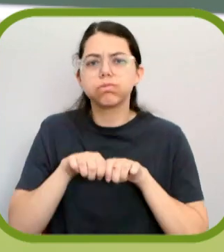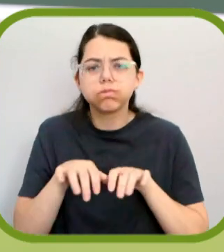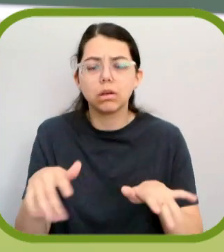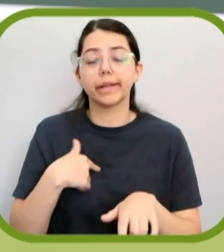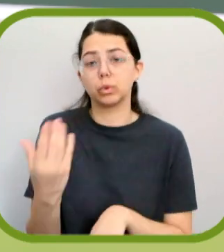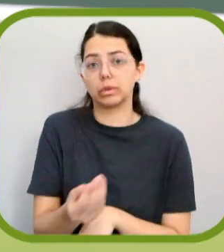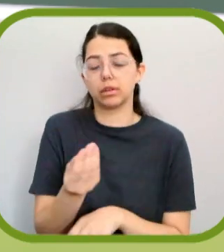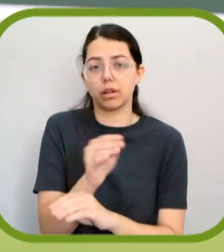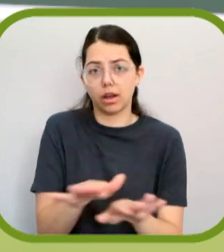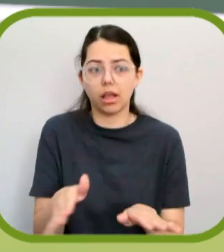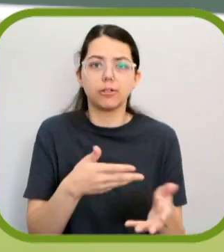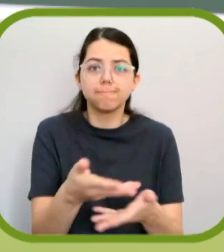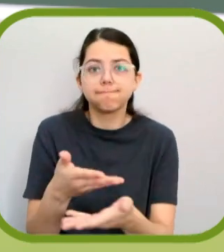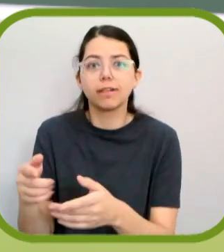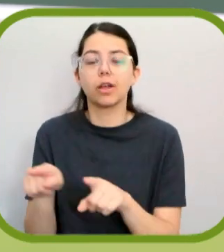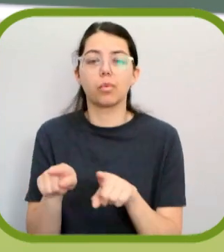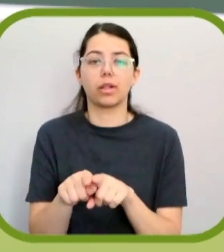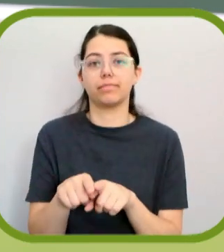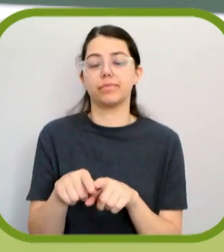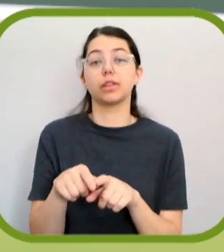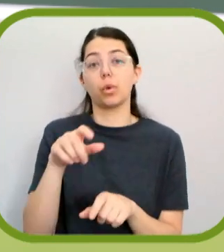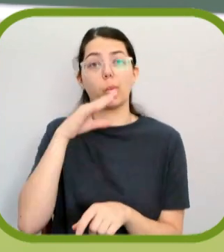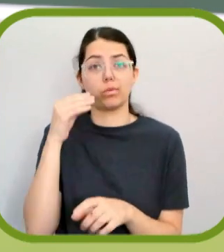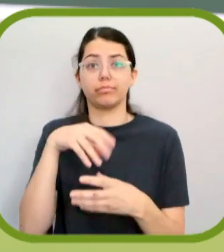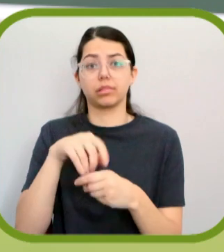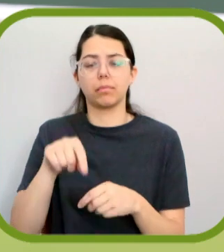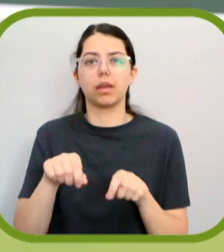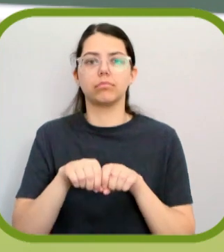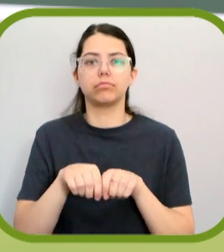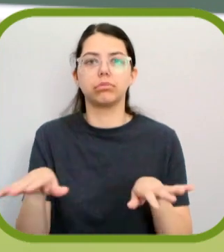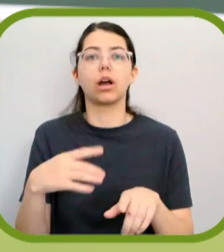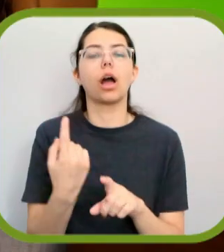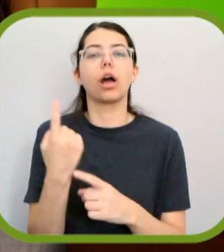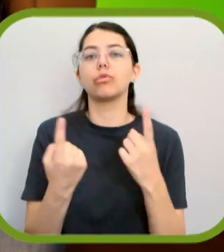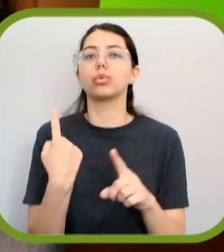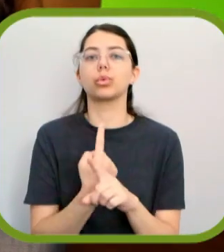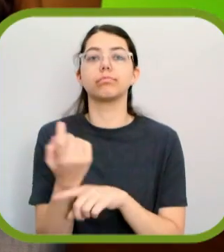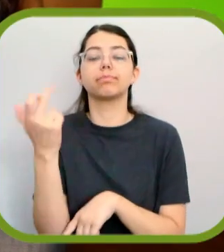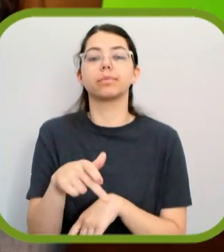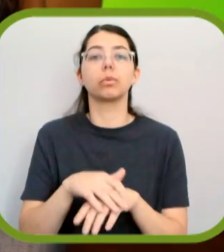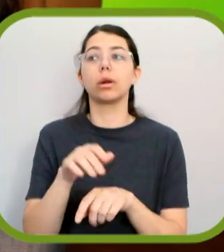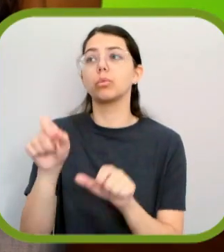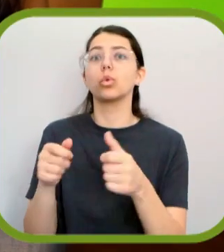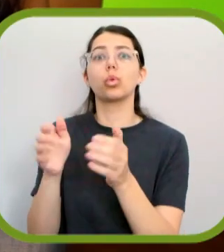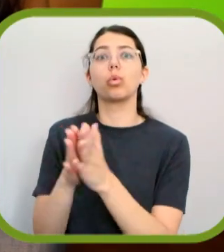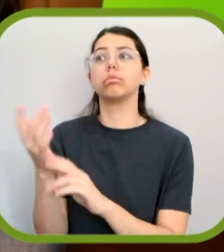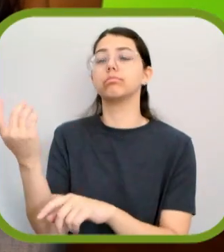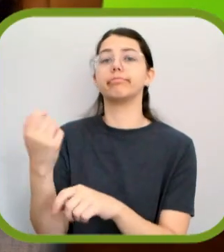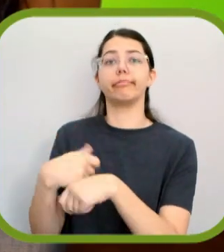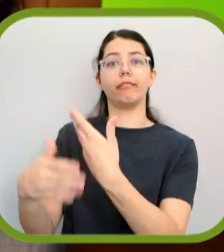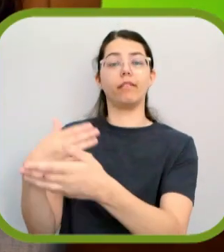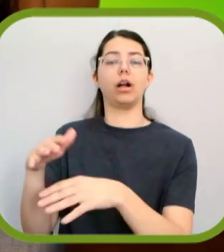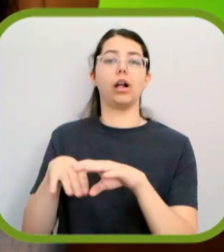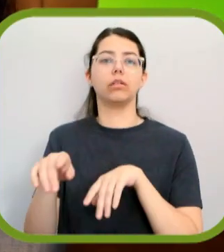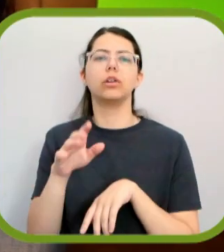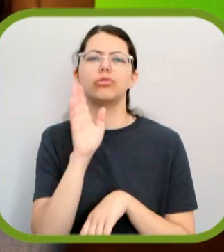pessoas. E eu falo muito disto com as crianças, do efeito manada, que até os adultos entram nele, que às vezes nós fazemos coisas só porque está